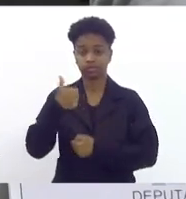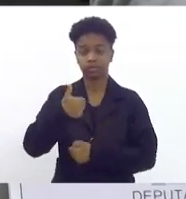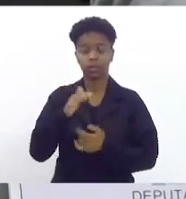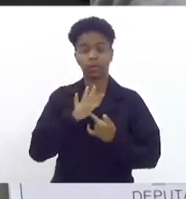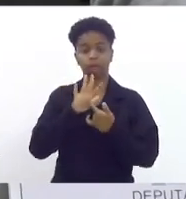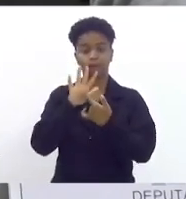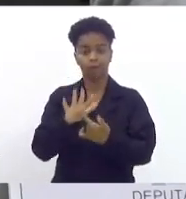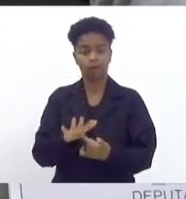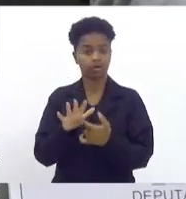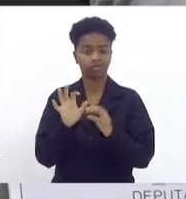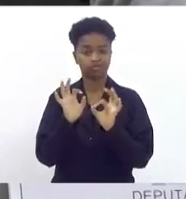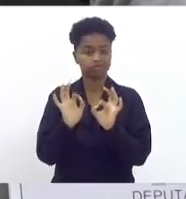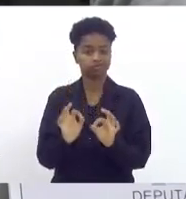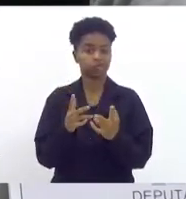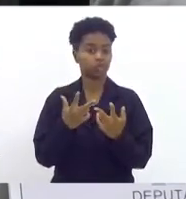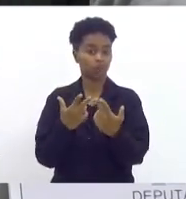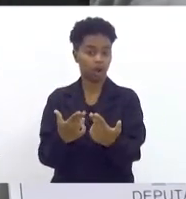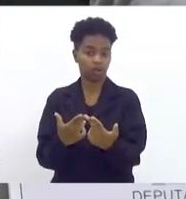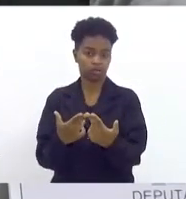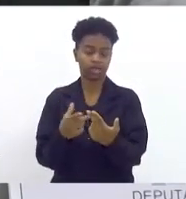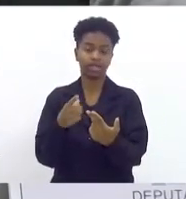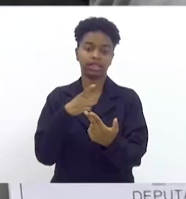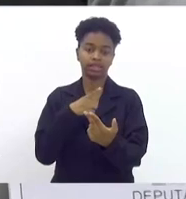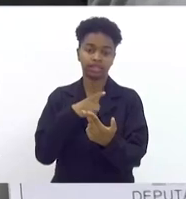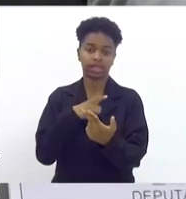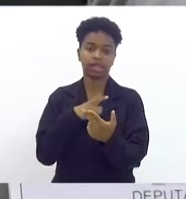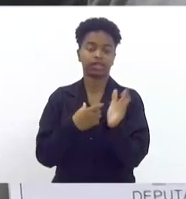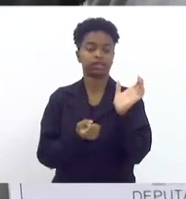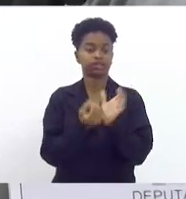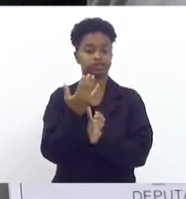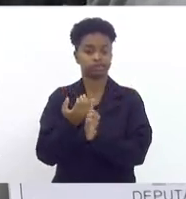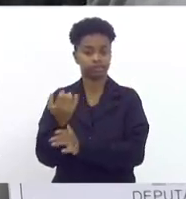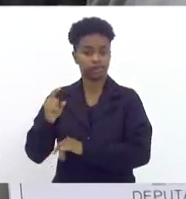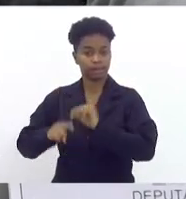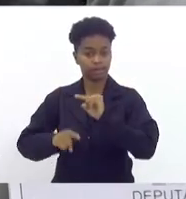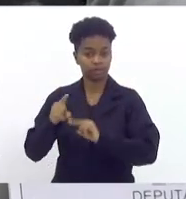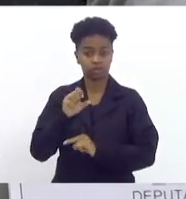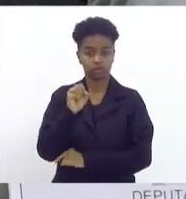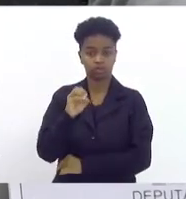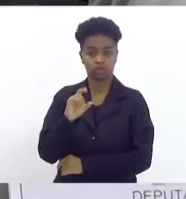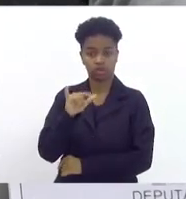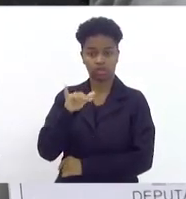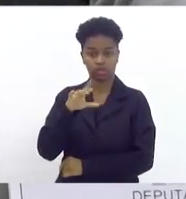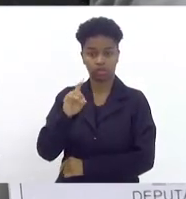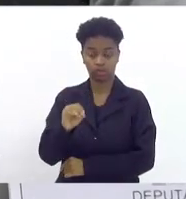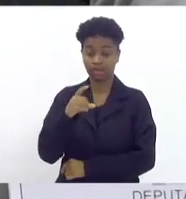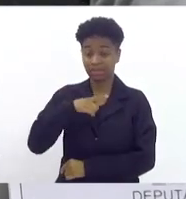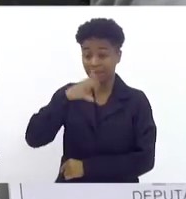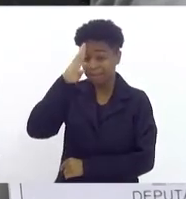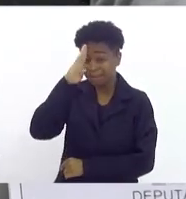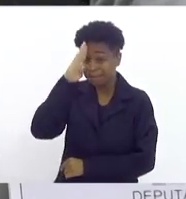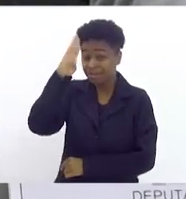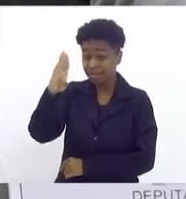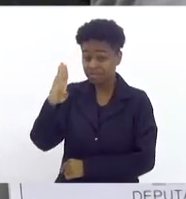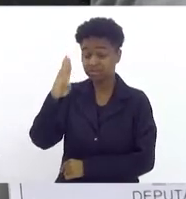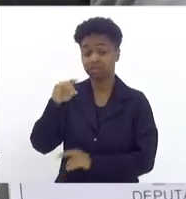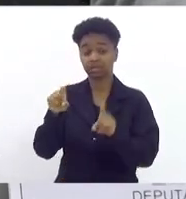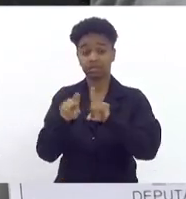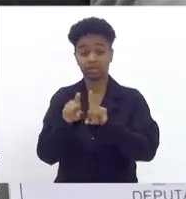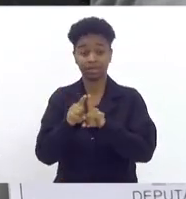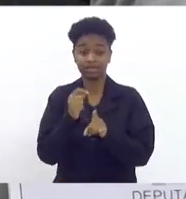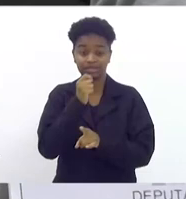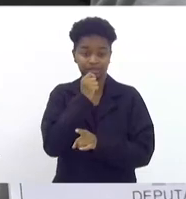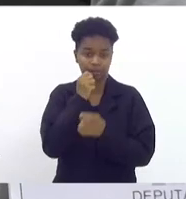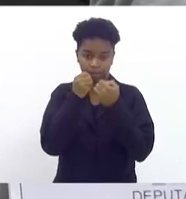da mesma forma. Os grandes geradores de resíduos sólidos destinarão prioritariamente e sem